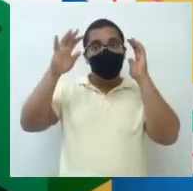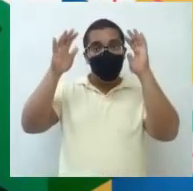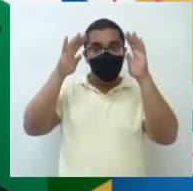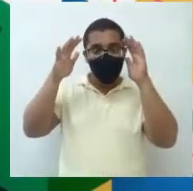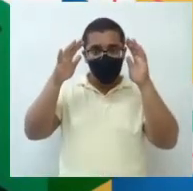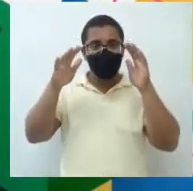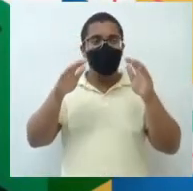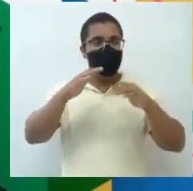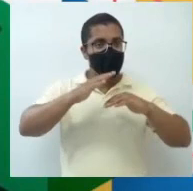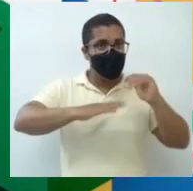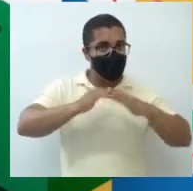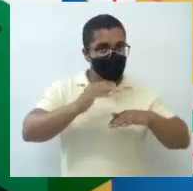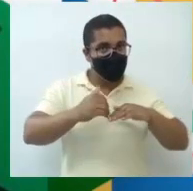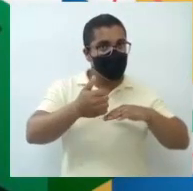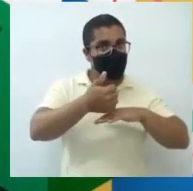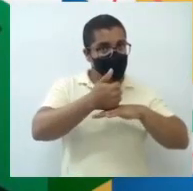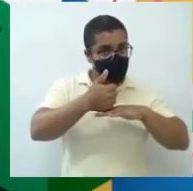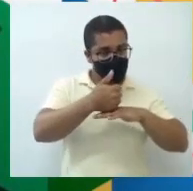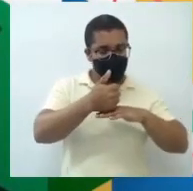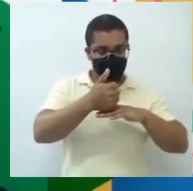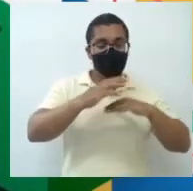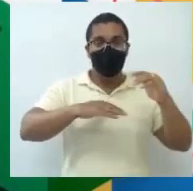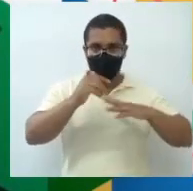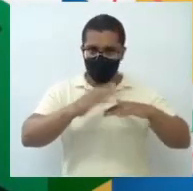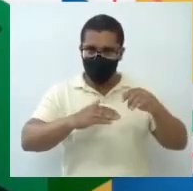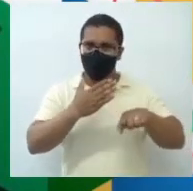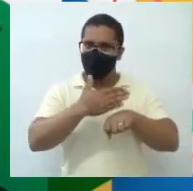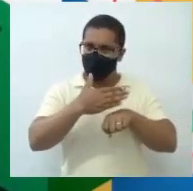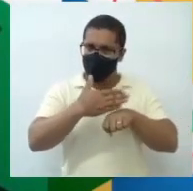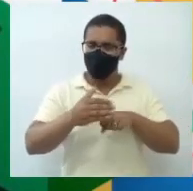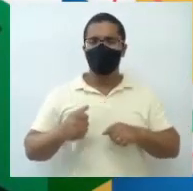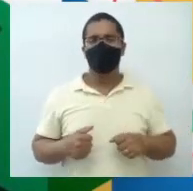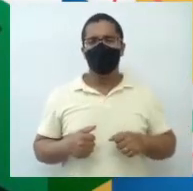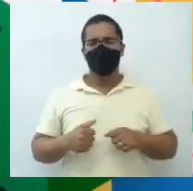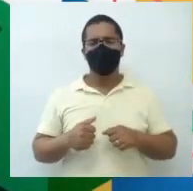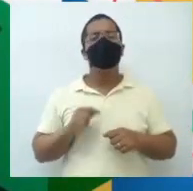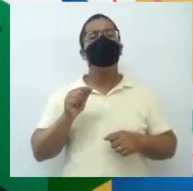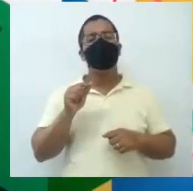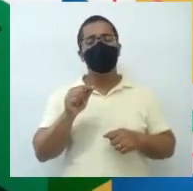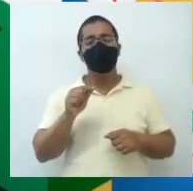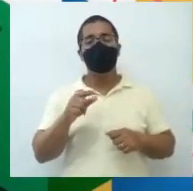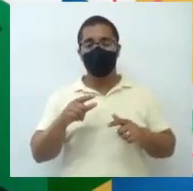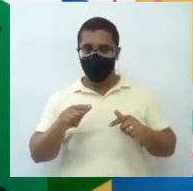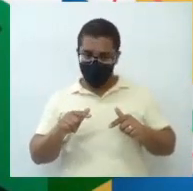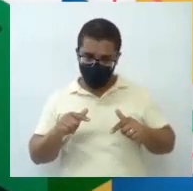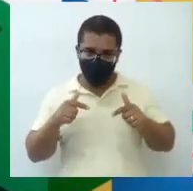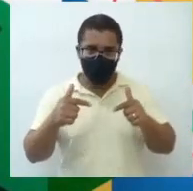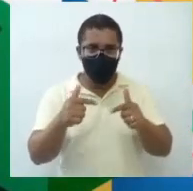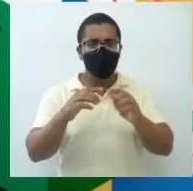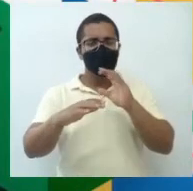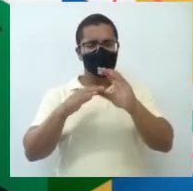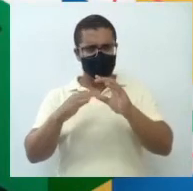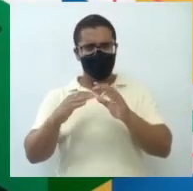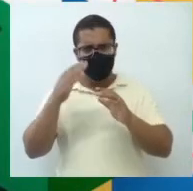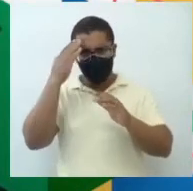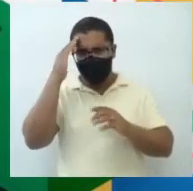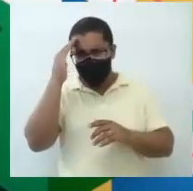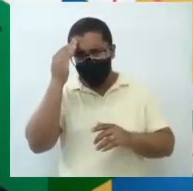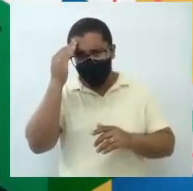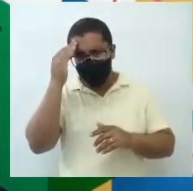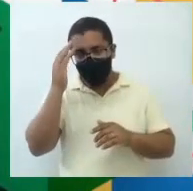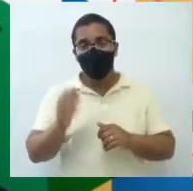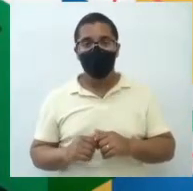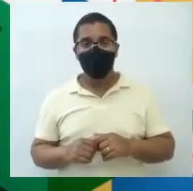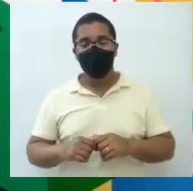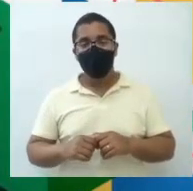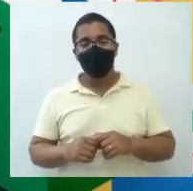da prática você então o que seria o agir comunicativo a partir daí deu para entender Até aqui então vamos